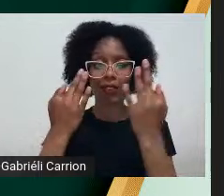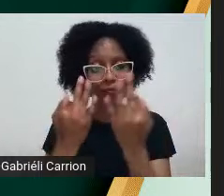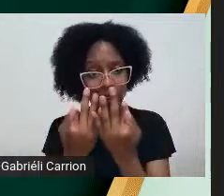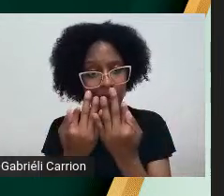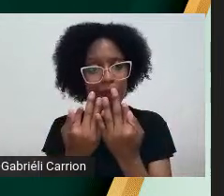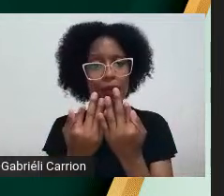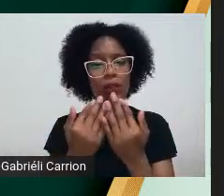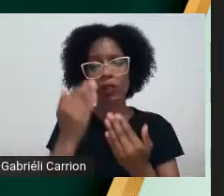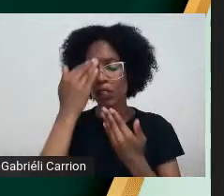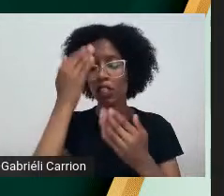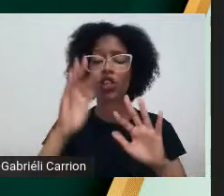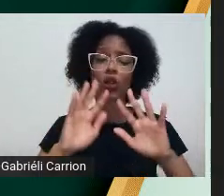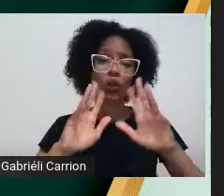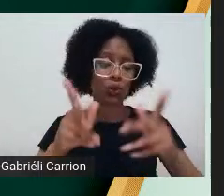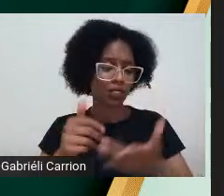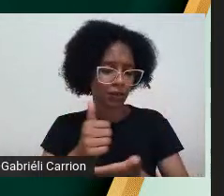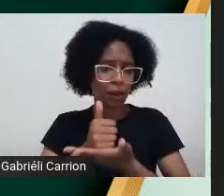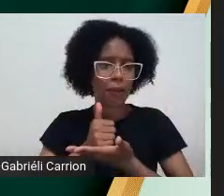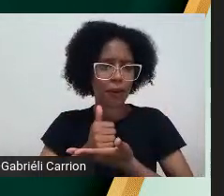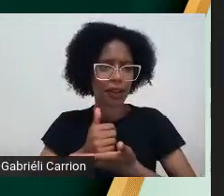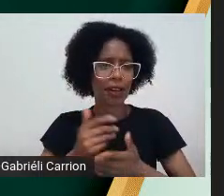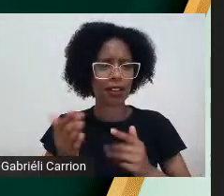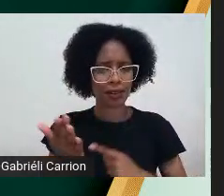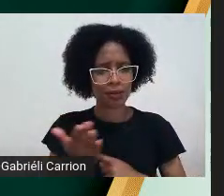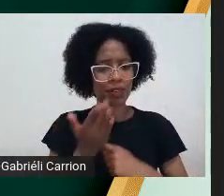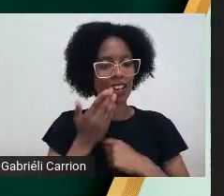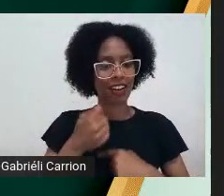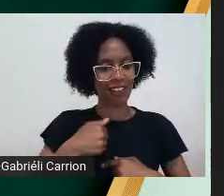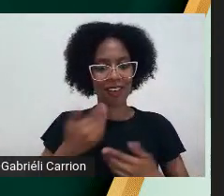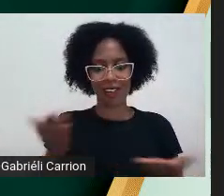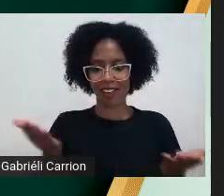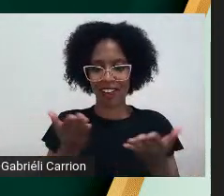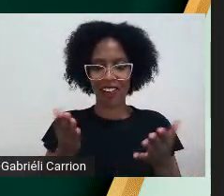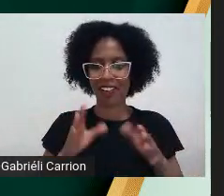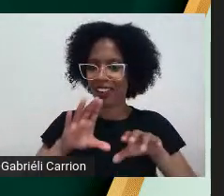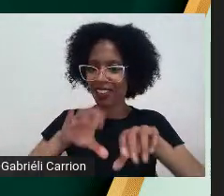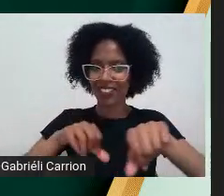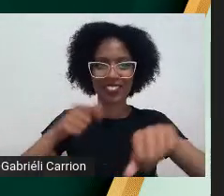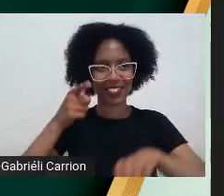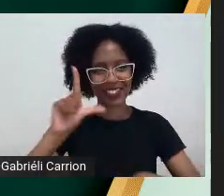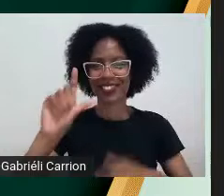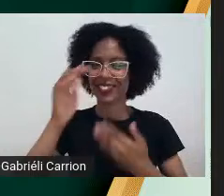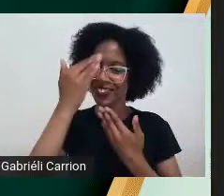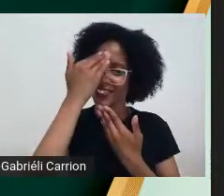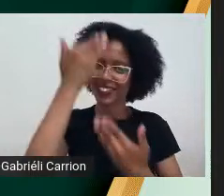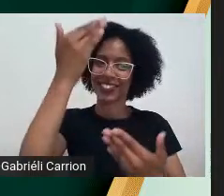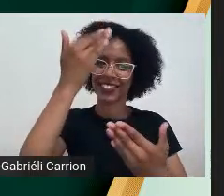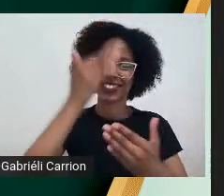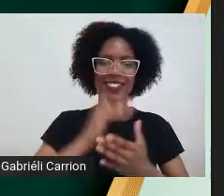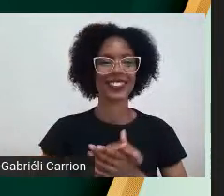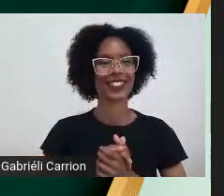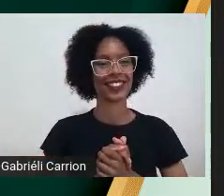forma, contribuíram para que esse sonho fosse possível se tornar realidade. Muito obrigada.